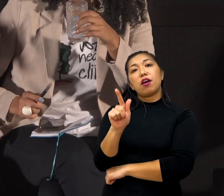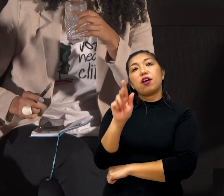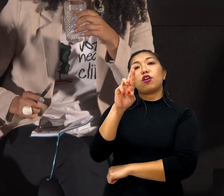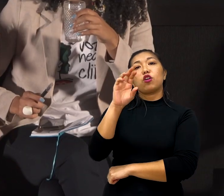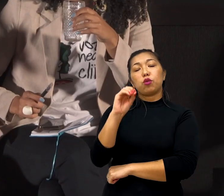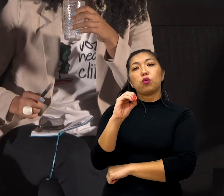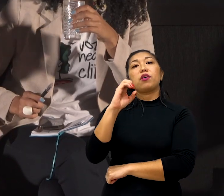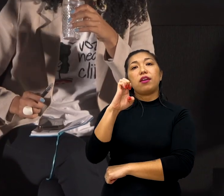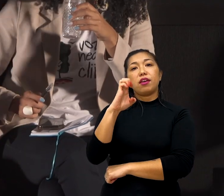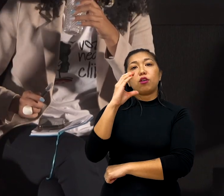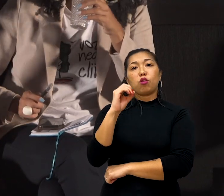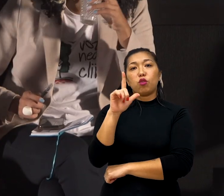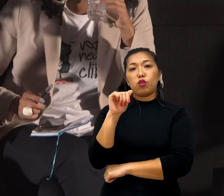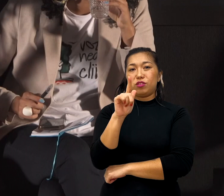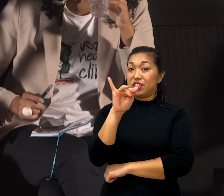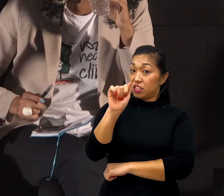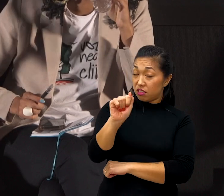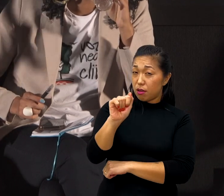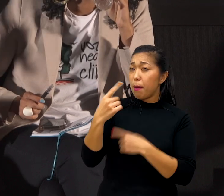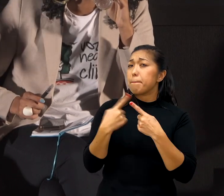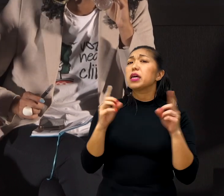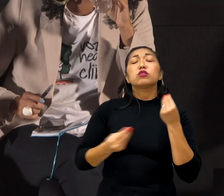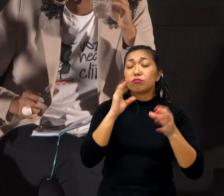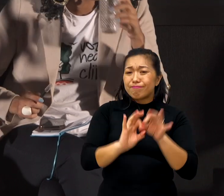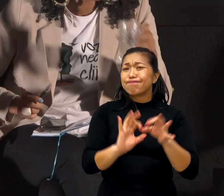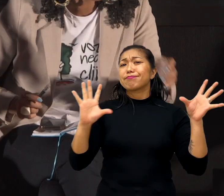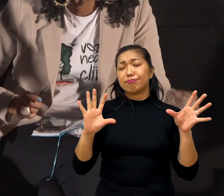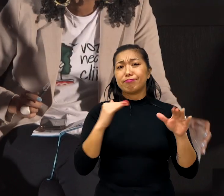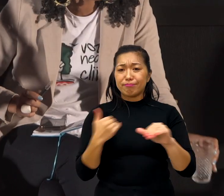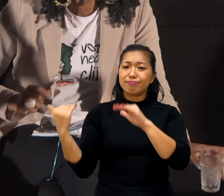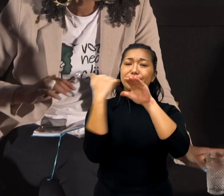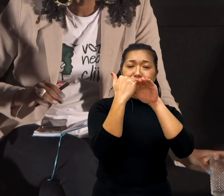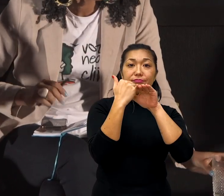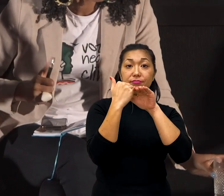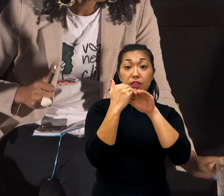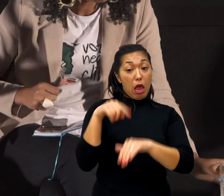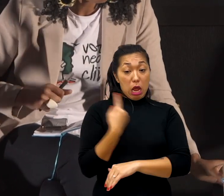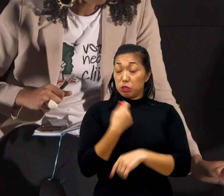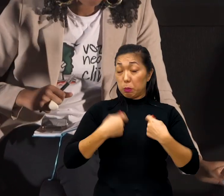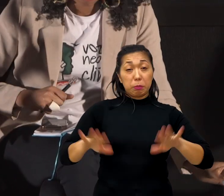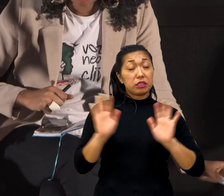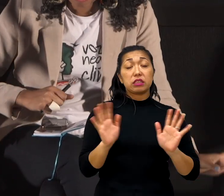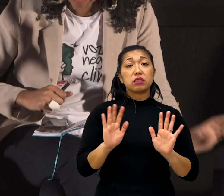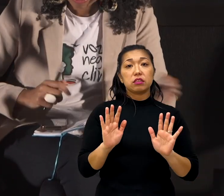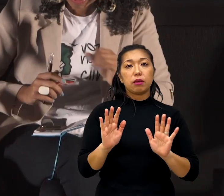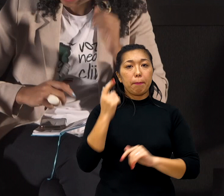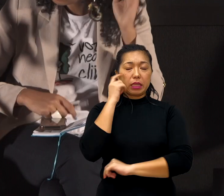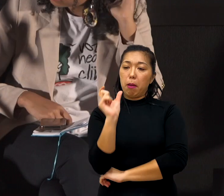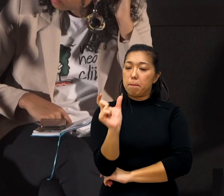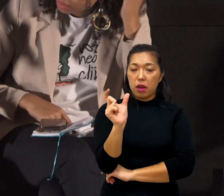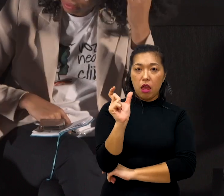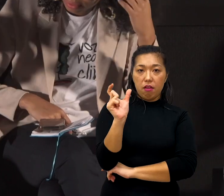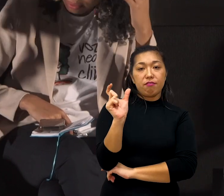termo. Mas está vendo que não tem como democratizar? Primeiro que a gente não precisa aqui levar a palavra